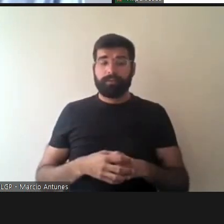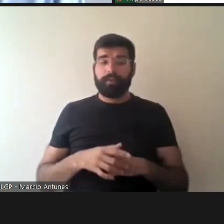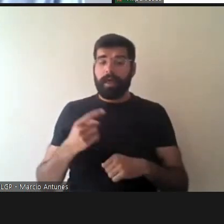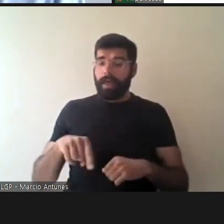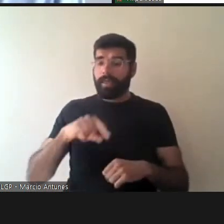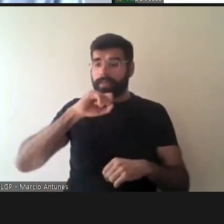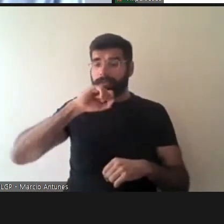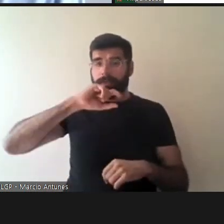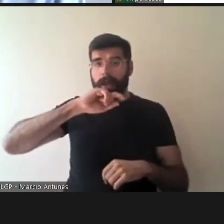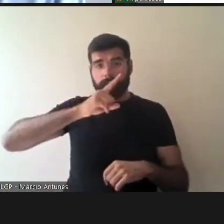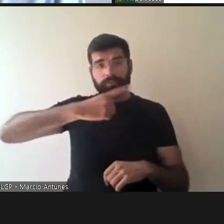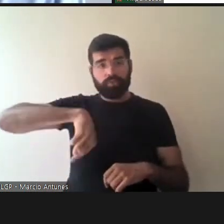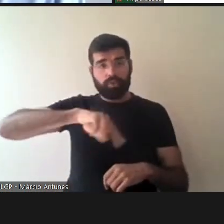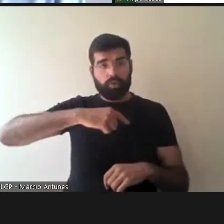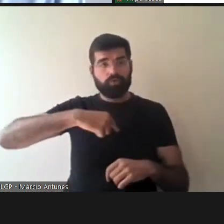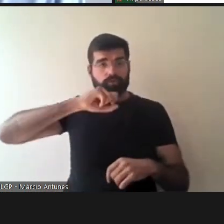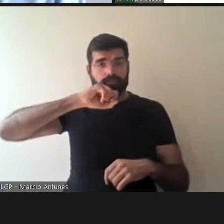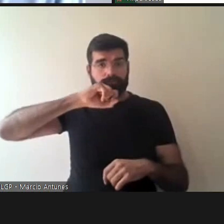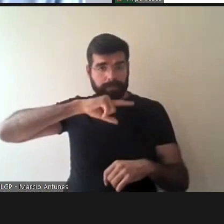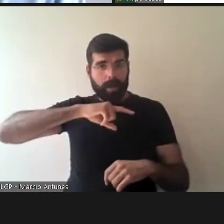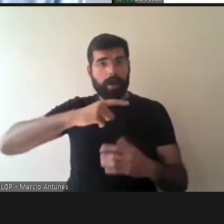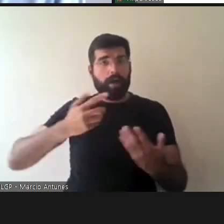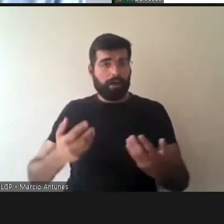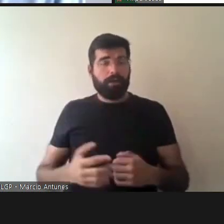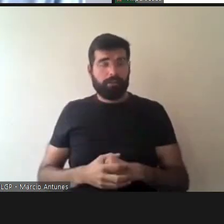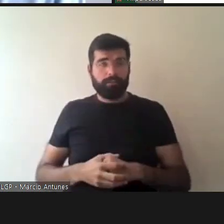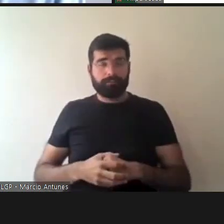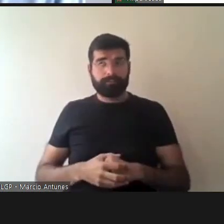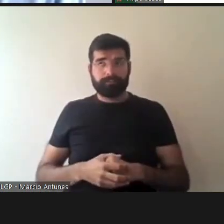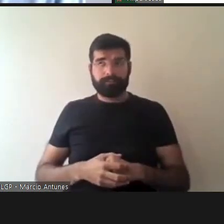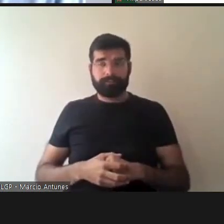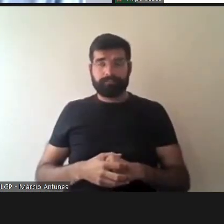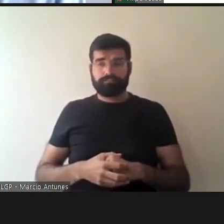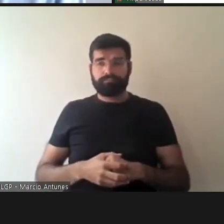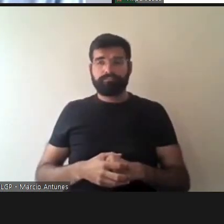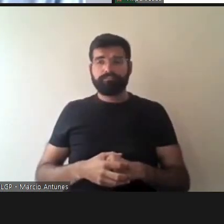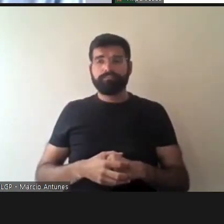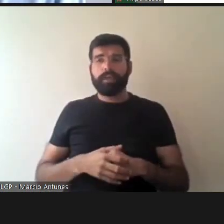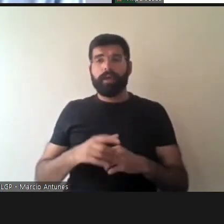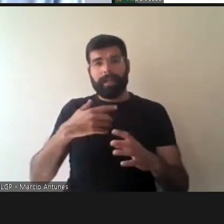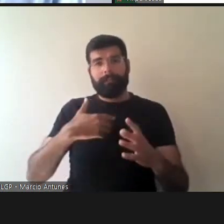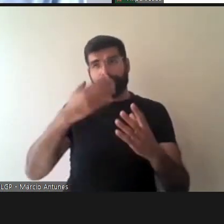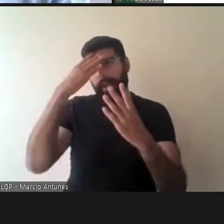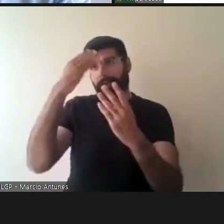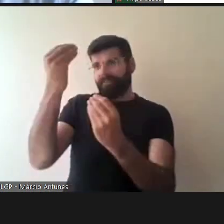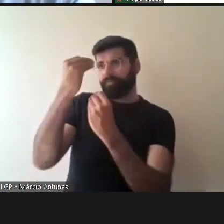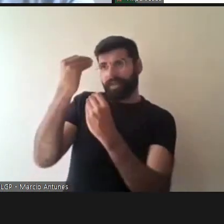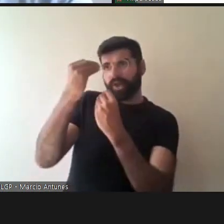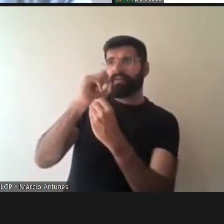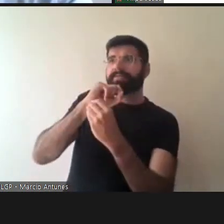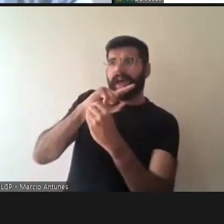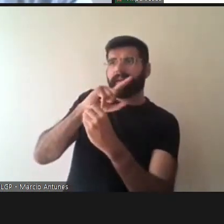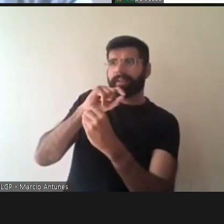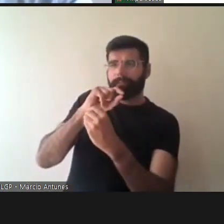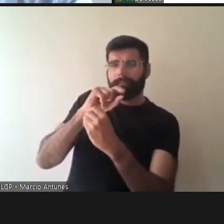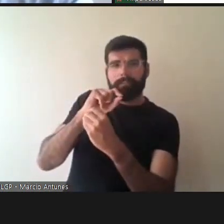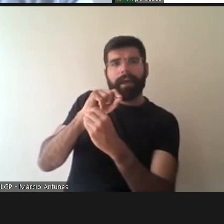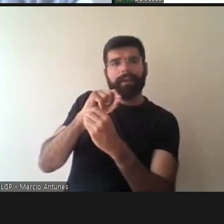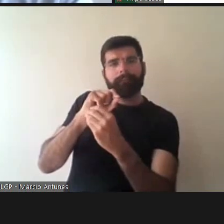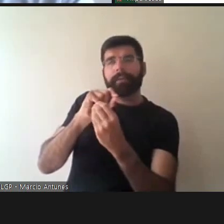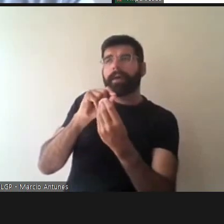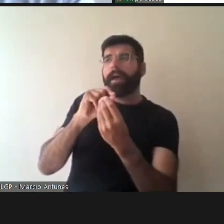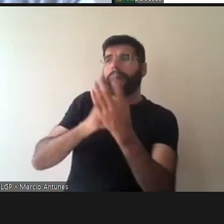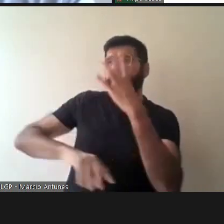oportunidade que todos temos para que as nossas formações tenham também aqui outros reforços